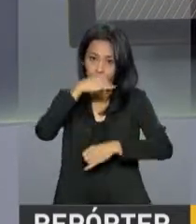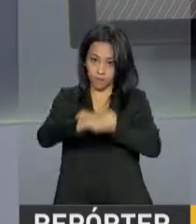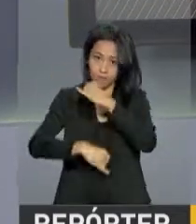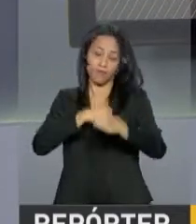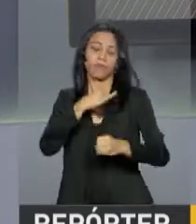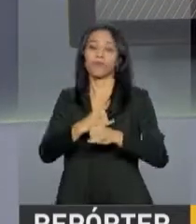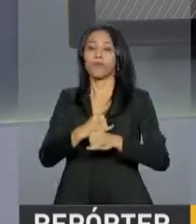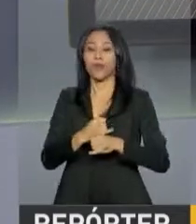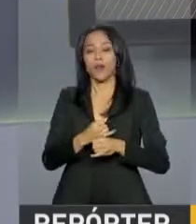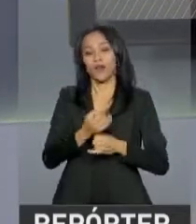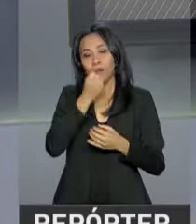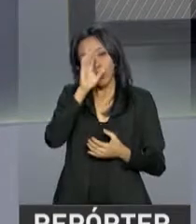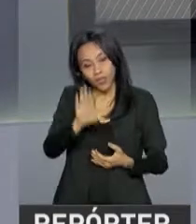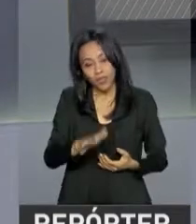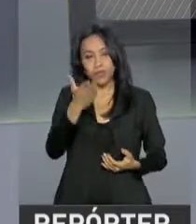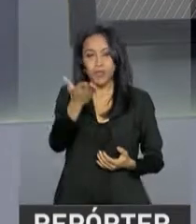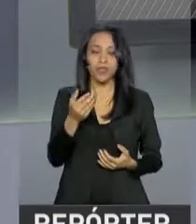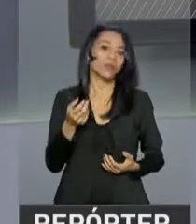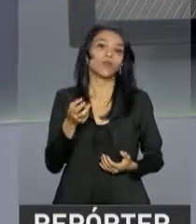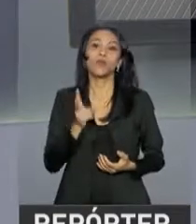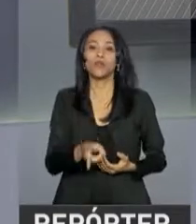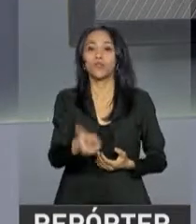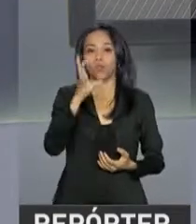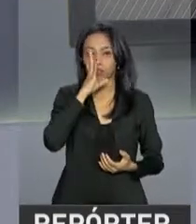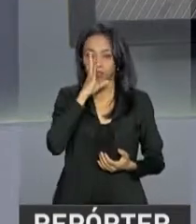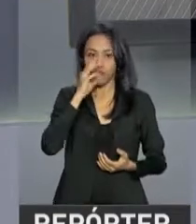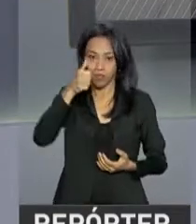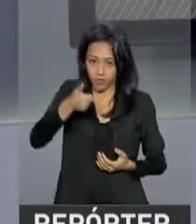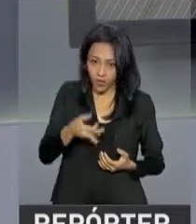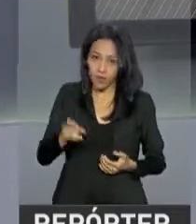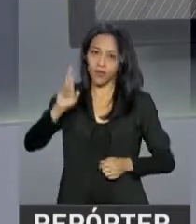na internet. Uma boa tarde para você e continue com a